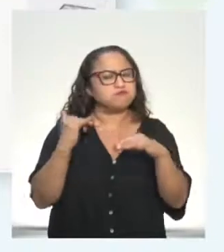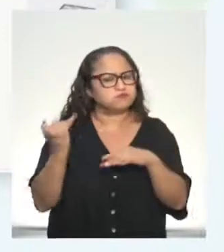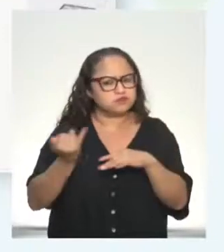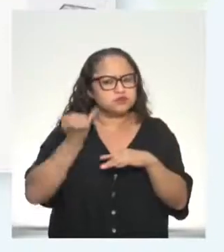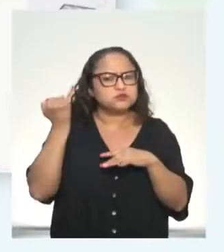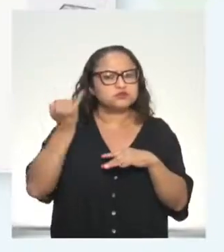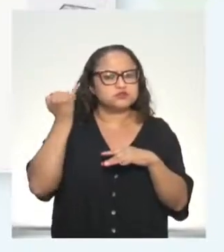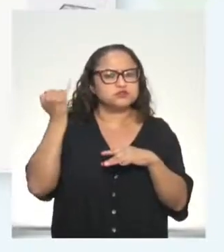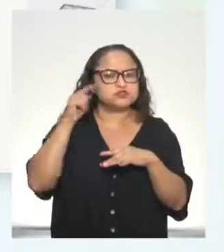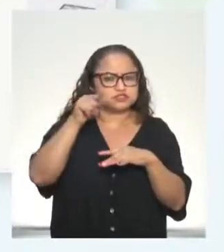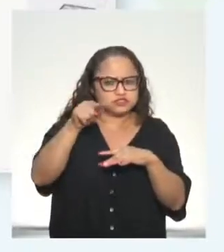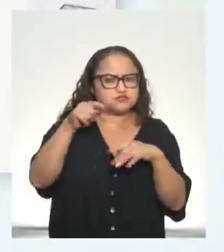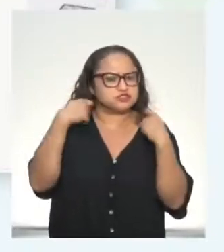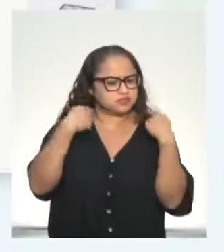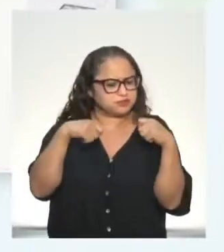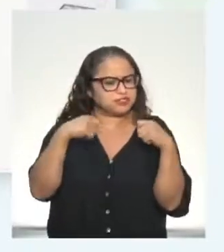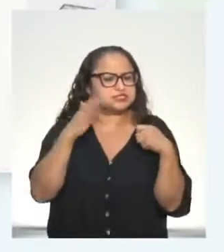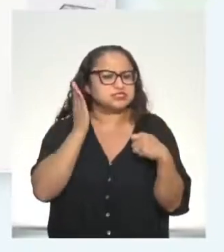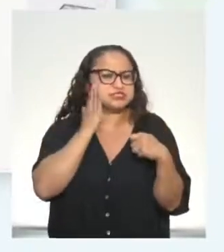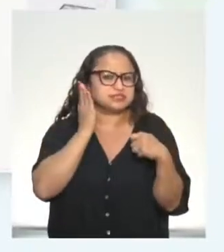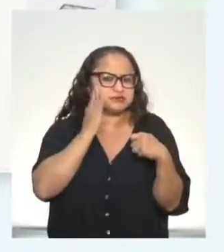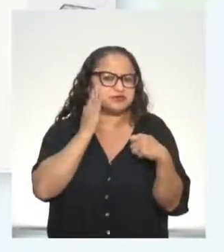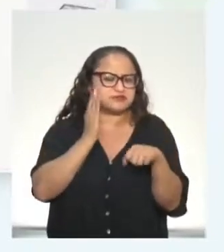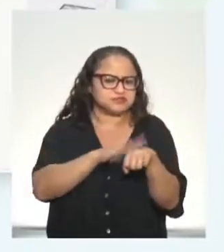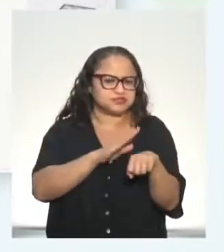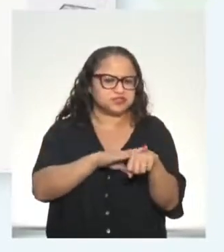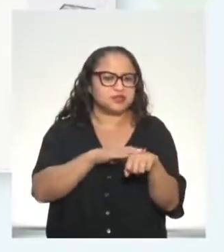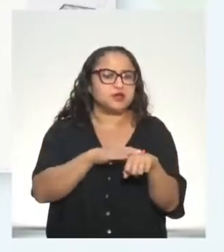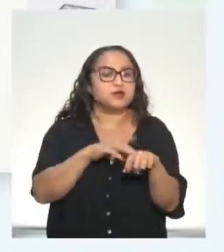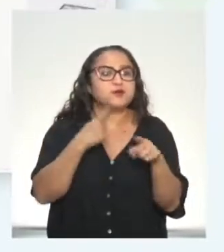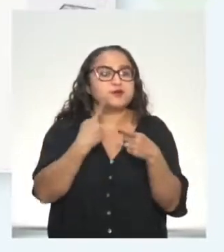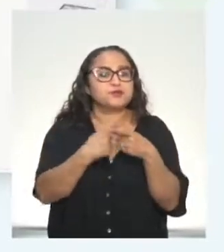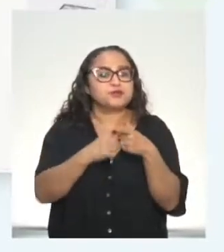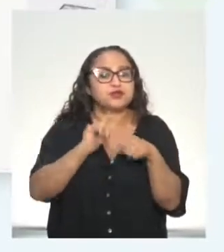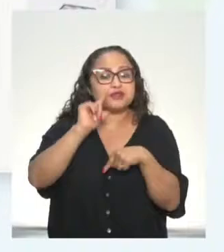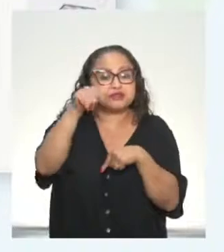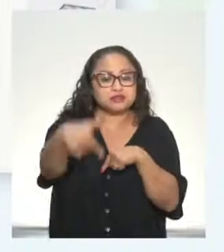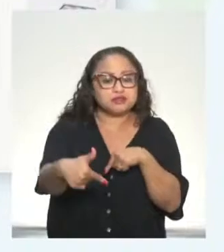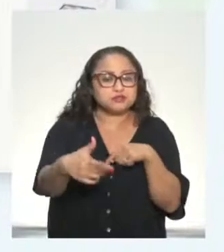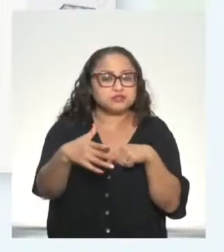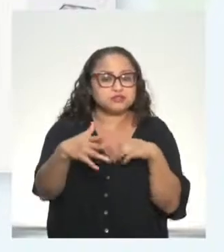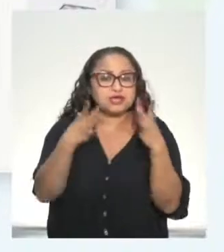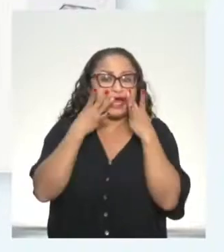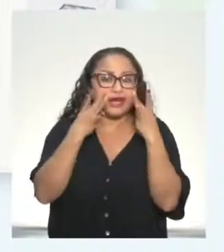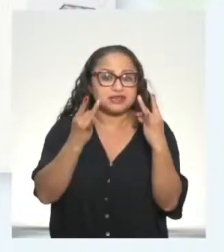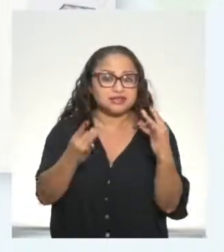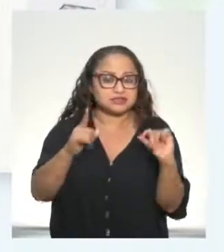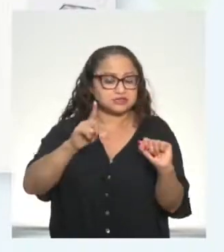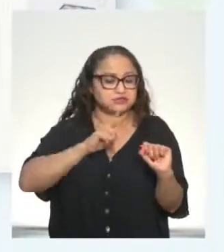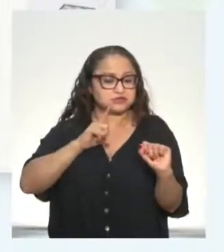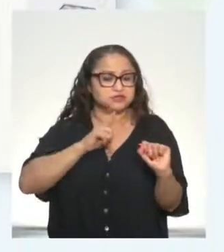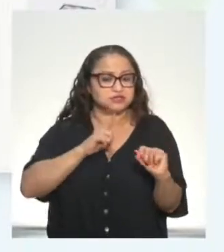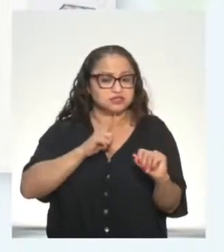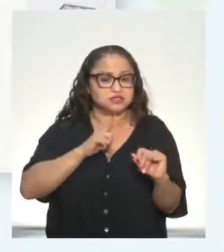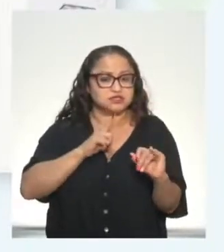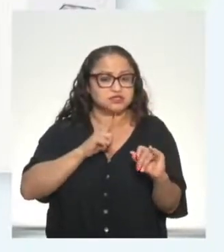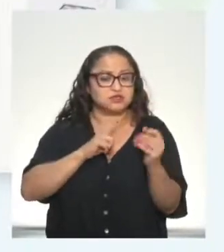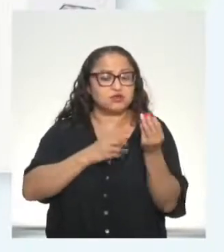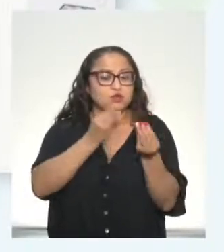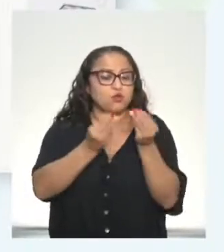que você domine, que você saiba fazer, para que você possa depois dar atenção ao